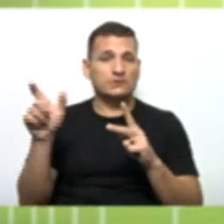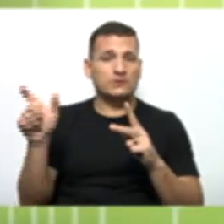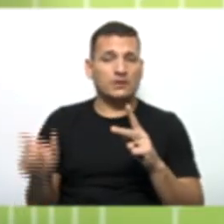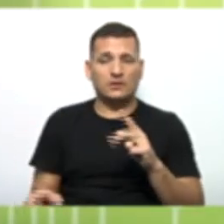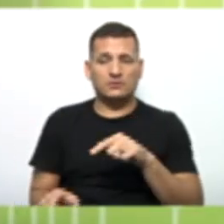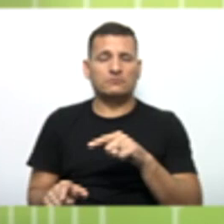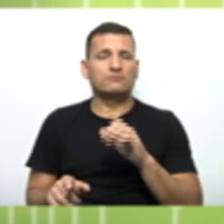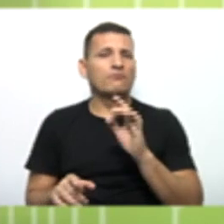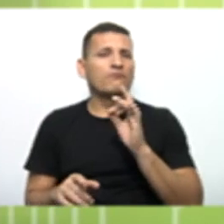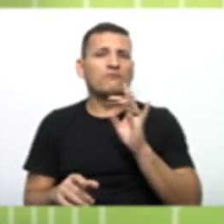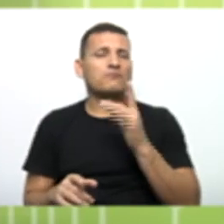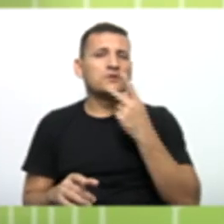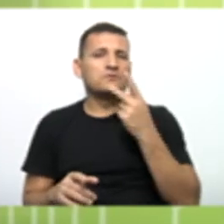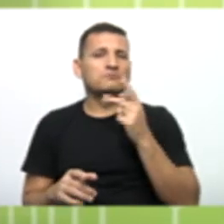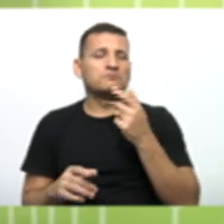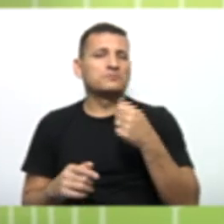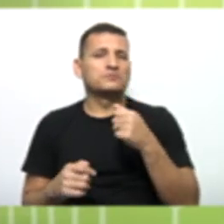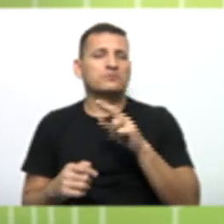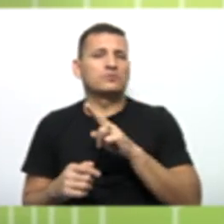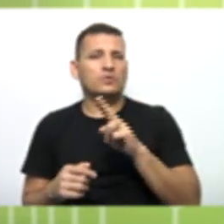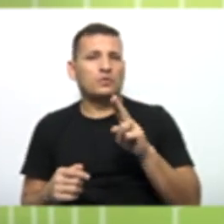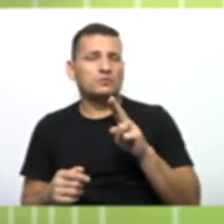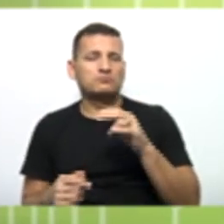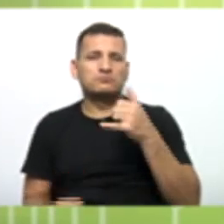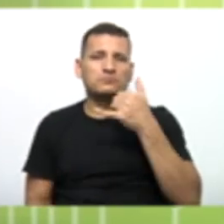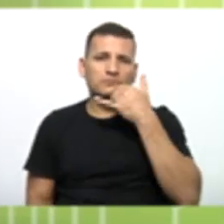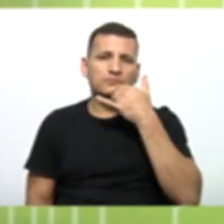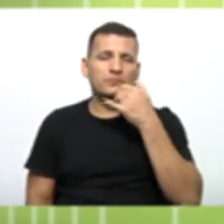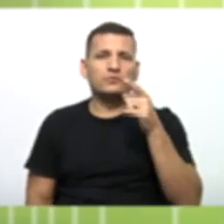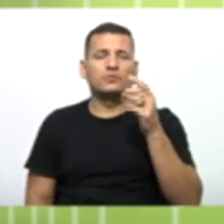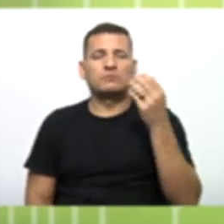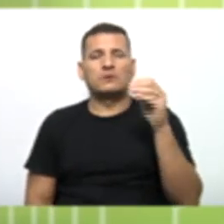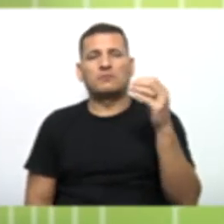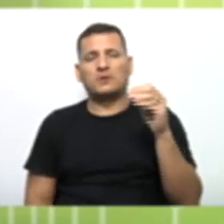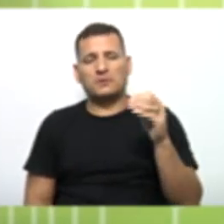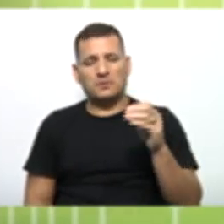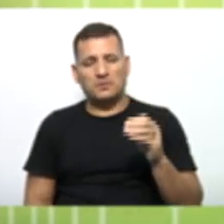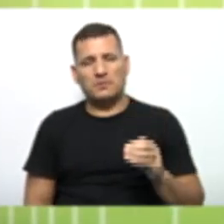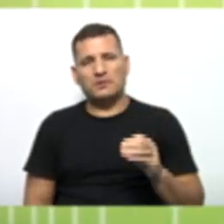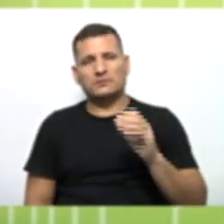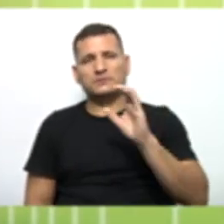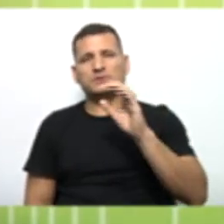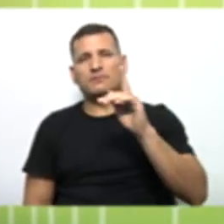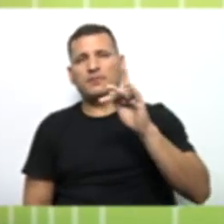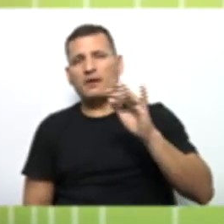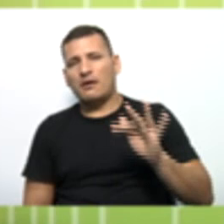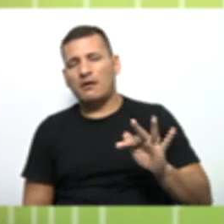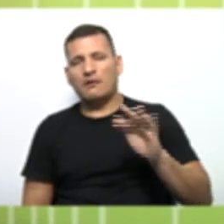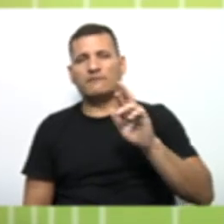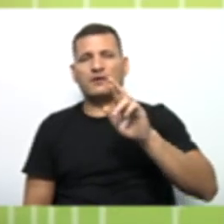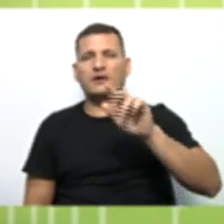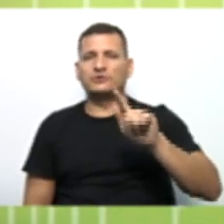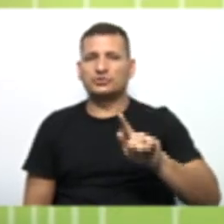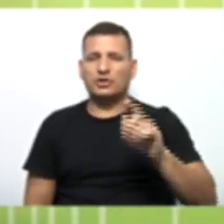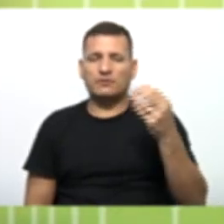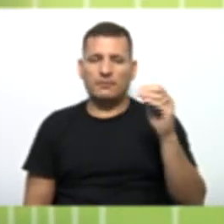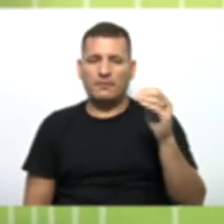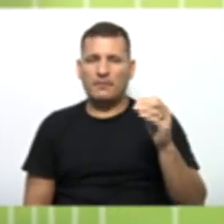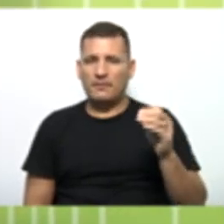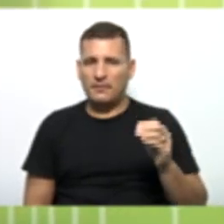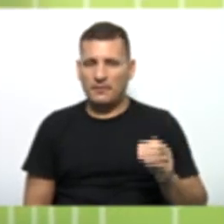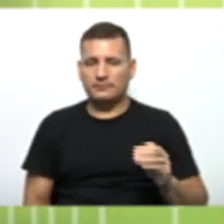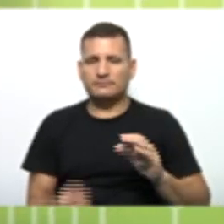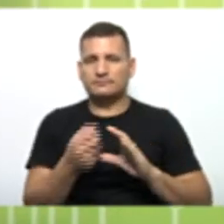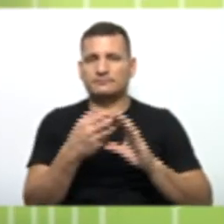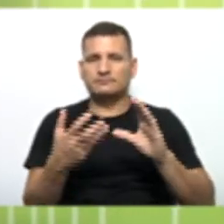nome e telefone. Aí você coloca lá RG, CPF, telefone, data de nascimento, monta aqueles atributos